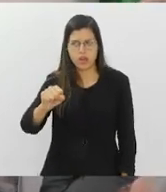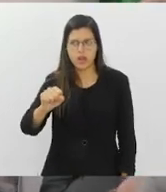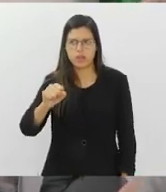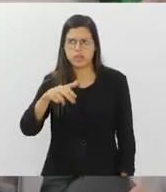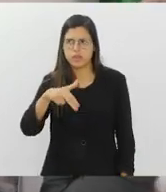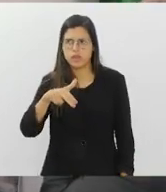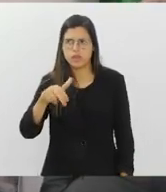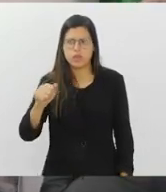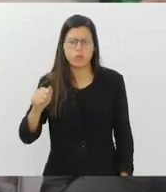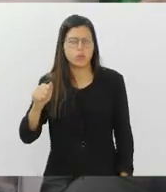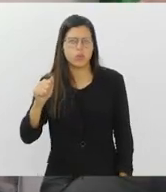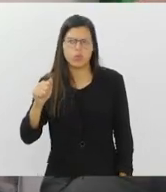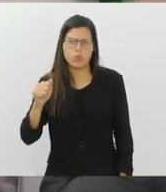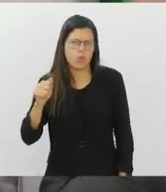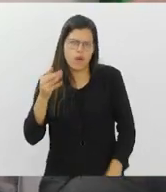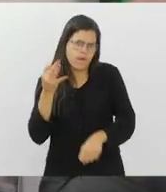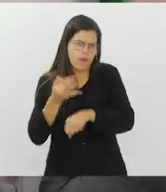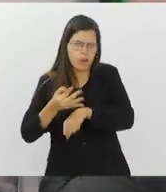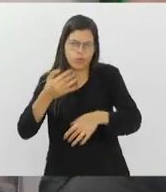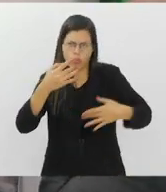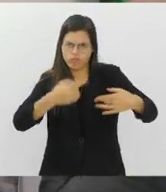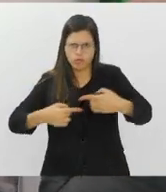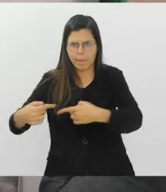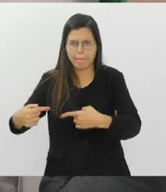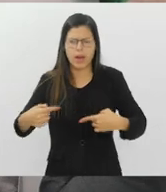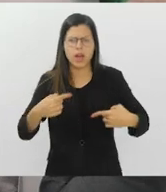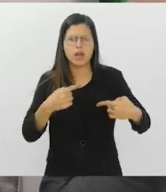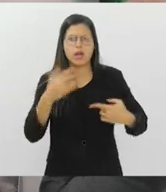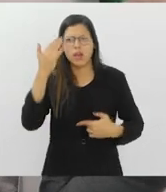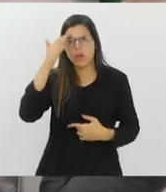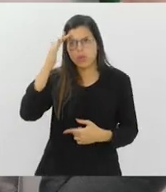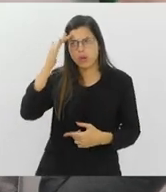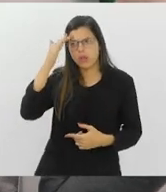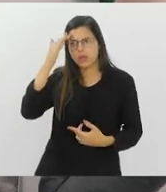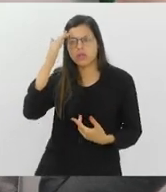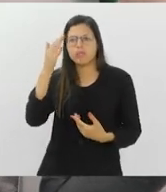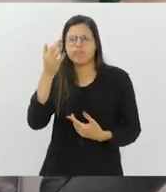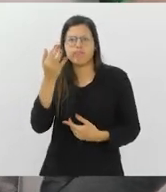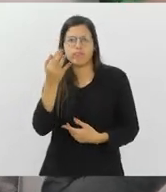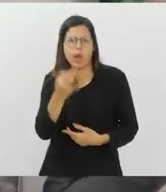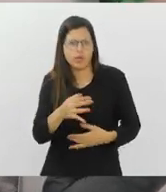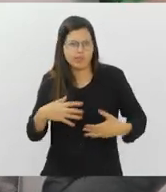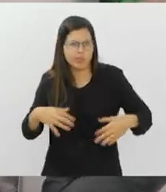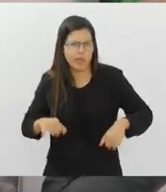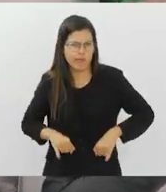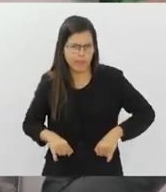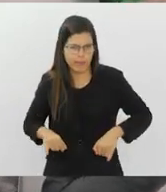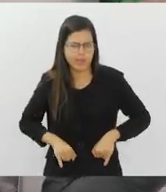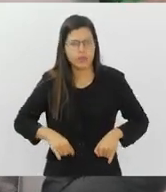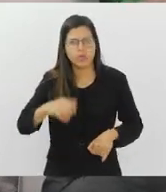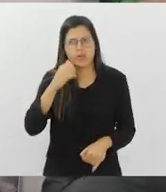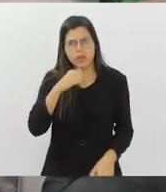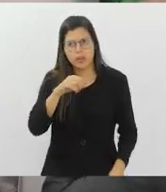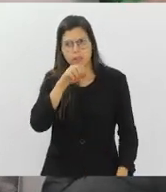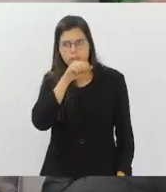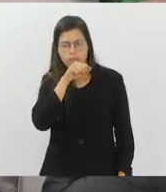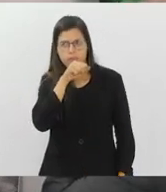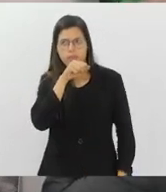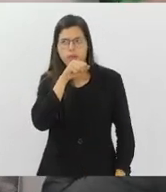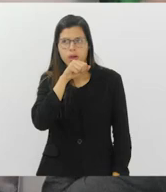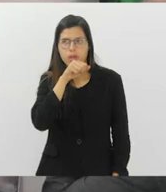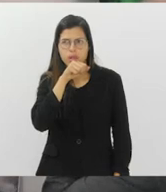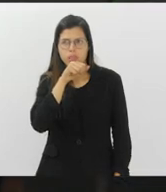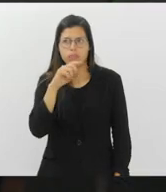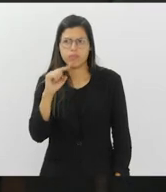e nem se furtará no debate. Eu entendo a dor e o sofrimento dessas mães, A agência sempre